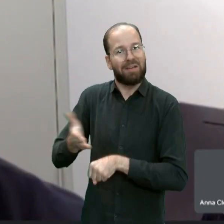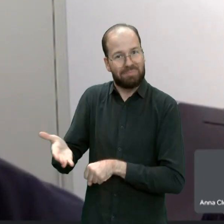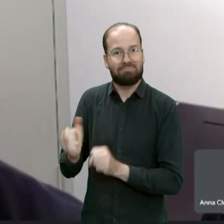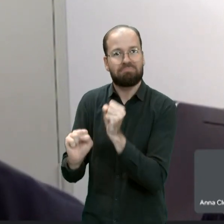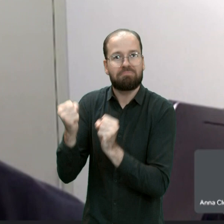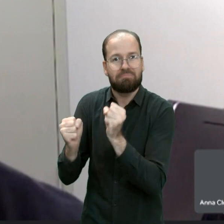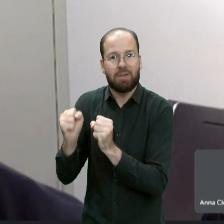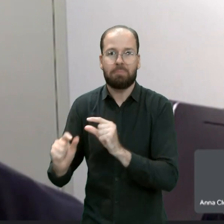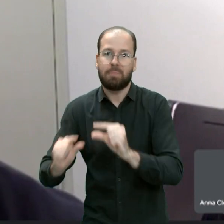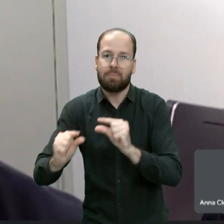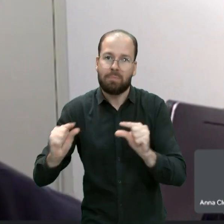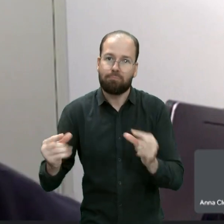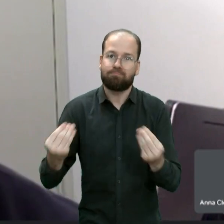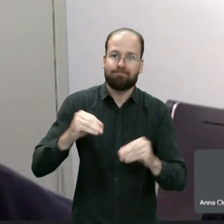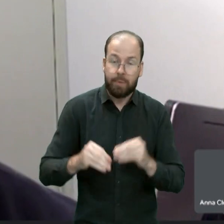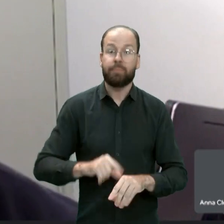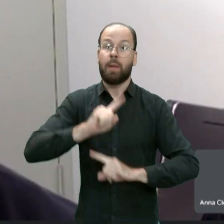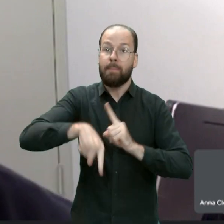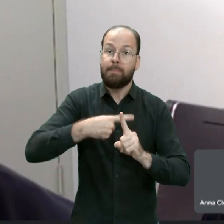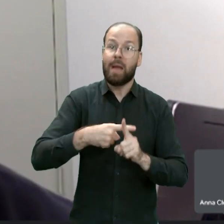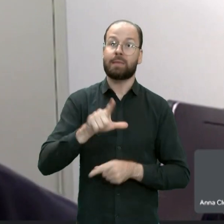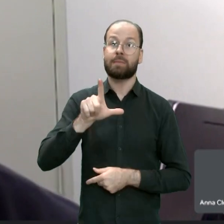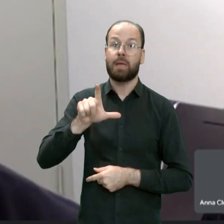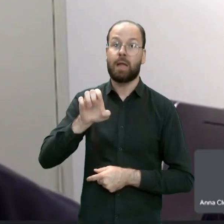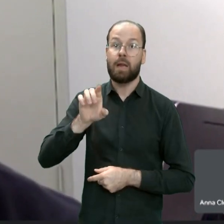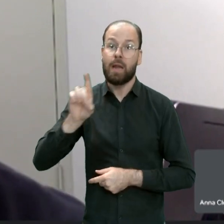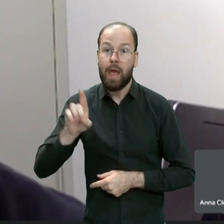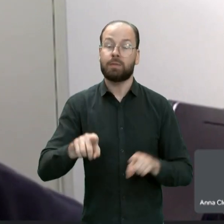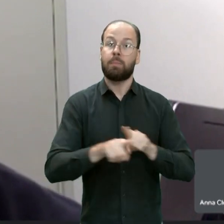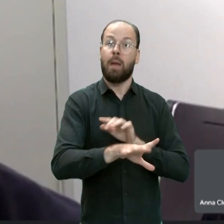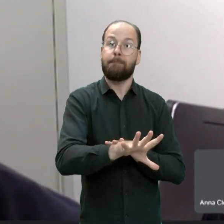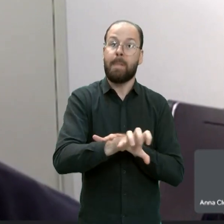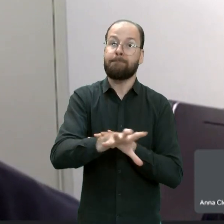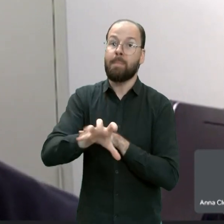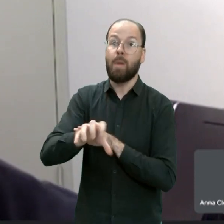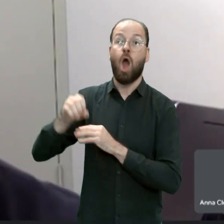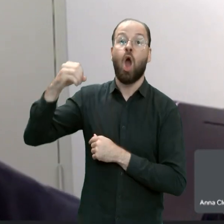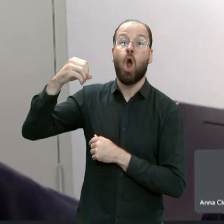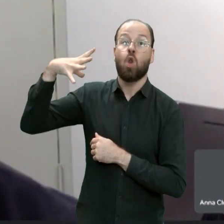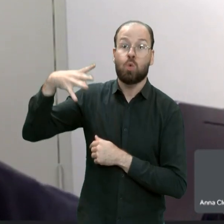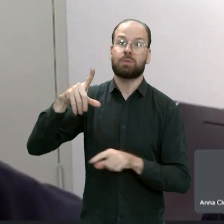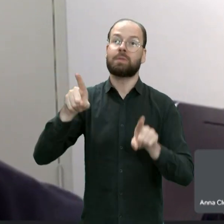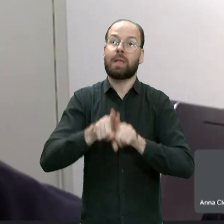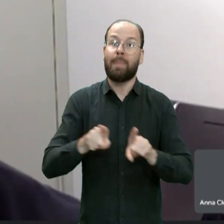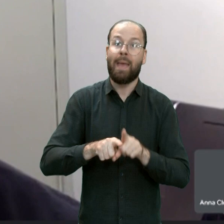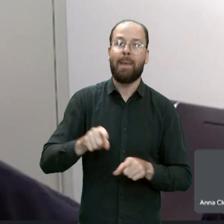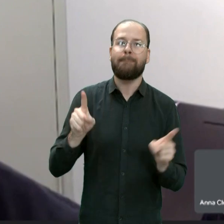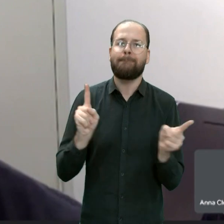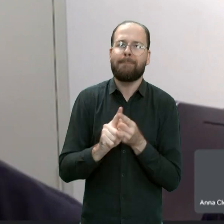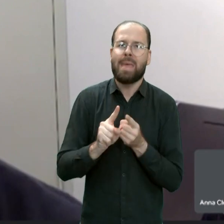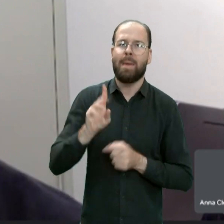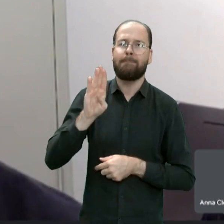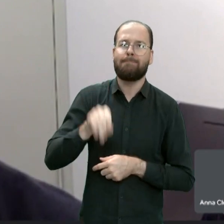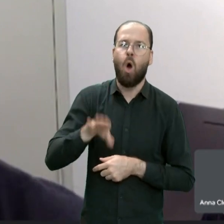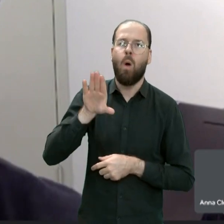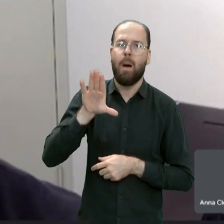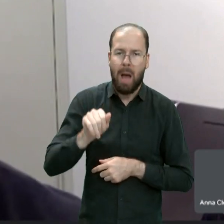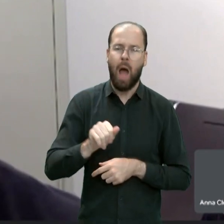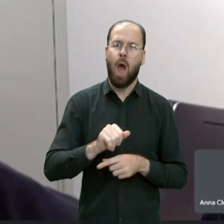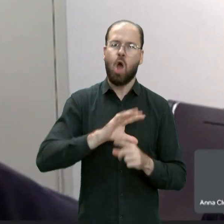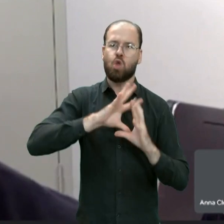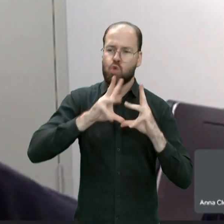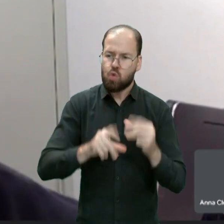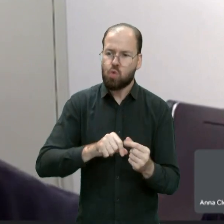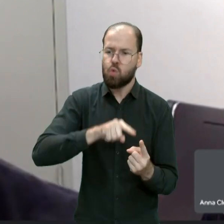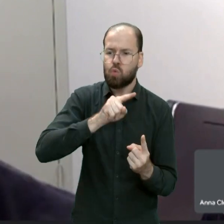eletrônicos de baixo custo, como LEDs, como sensores de luzes, como mini bombas, todas disponíveis aí no mercado de